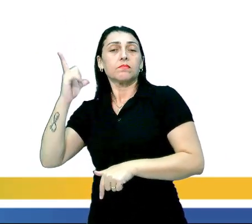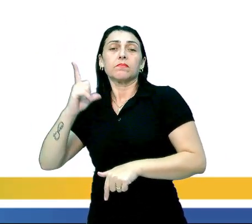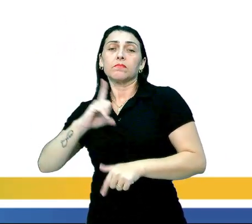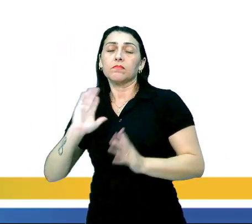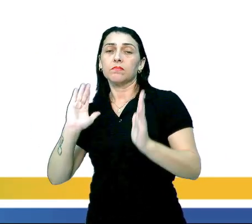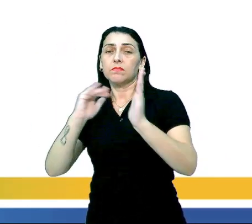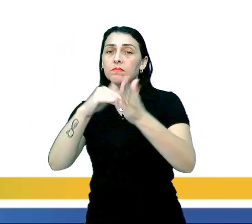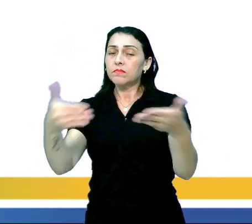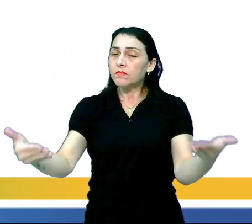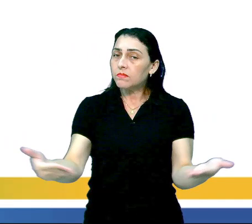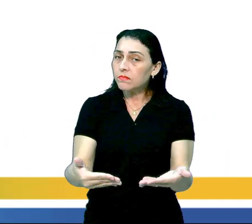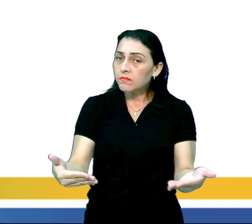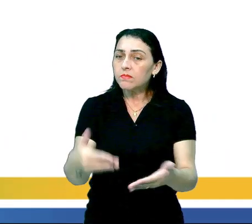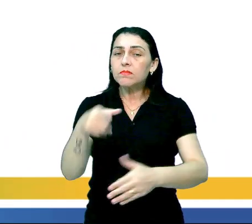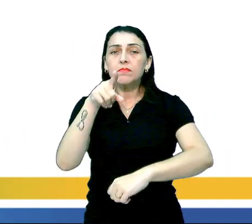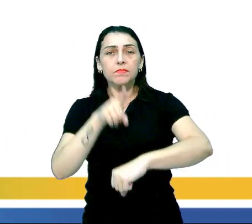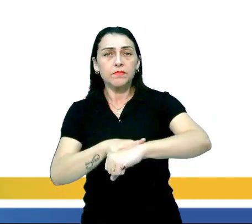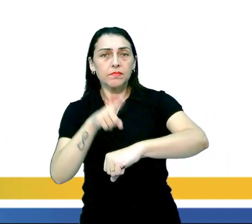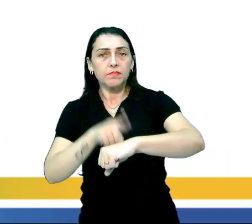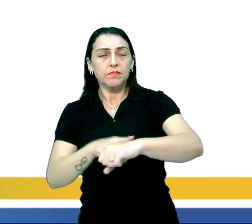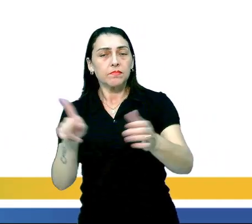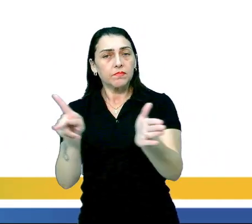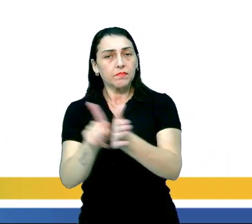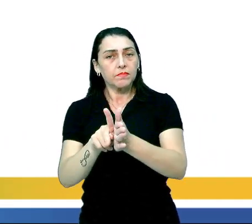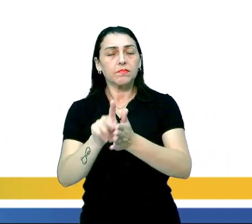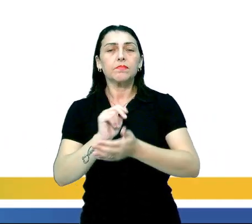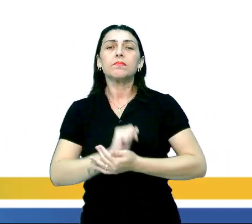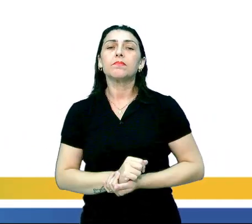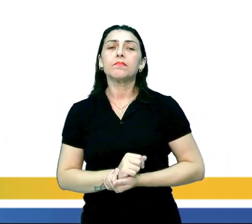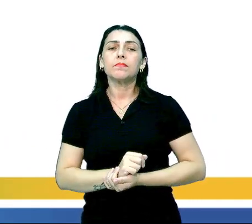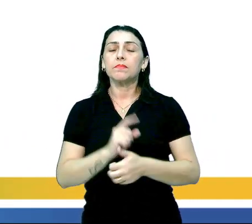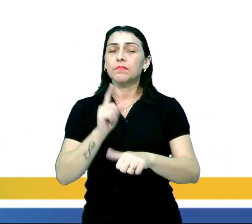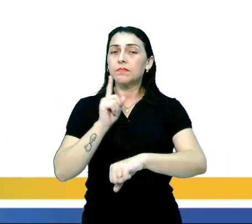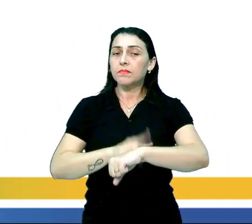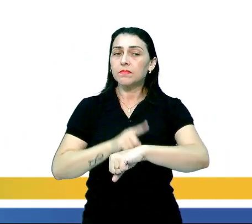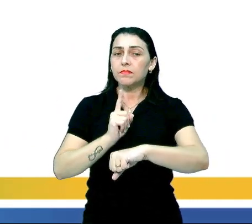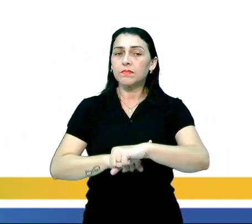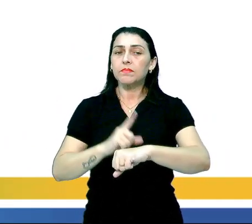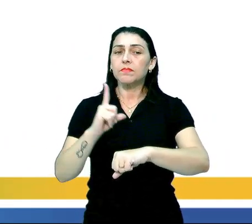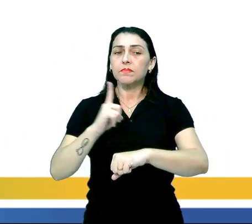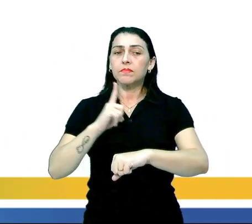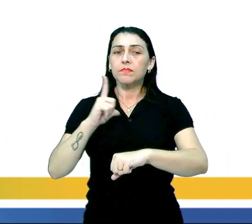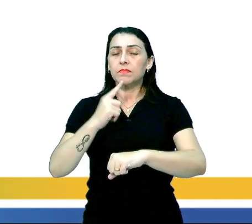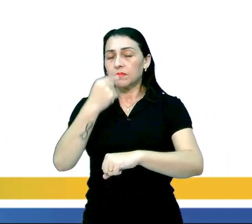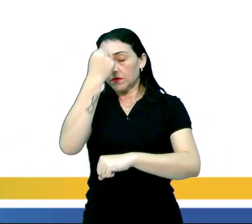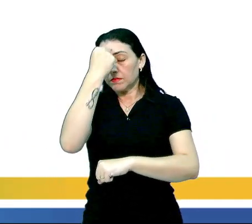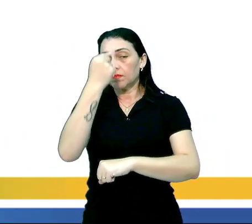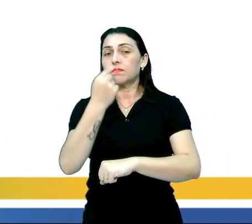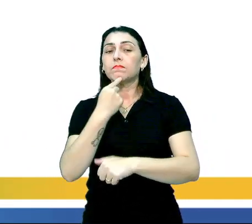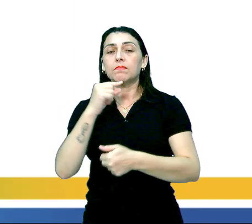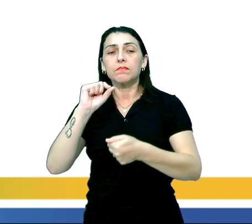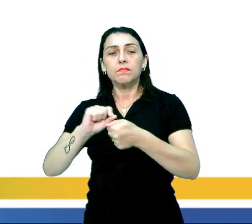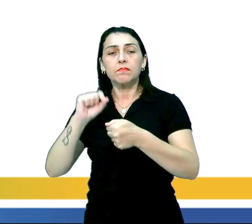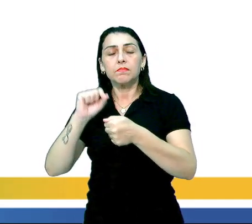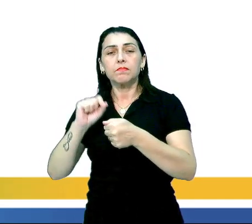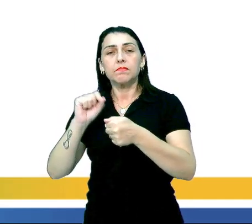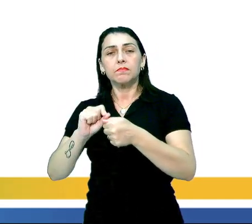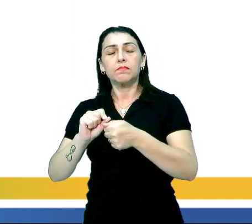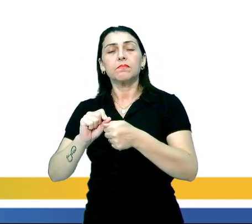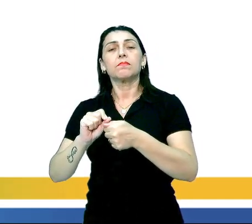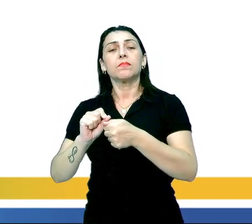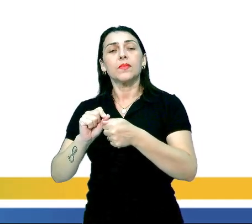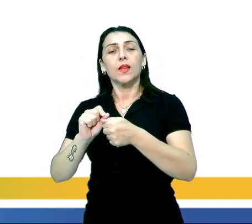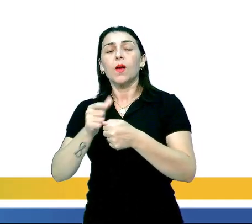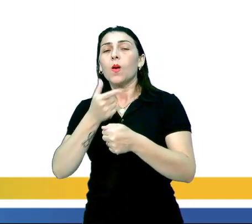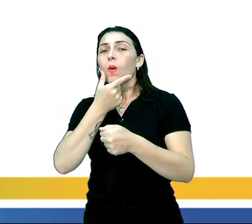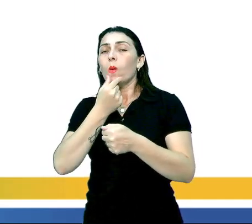apresenta em determinados momentos específicos, né? Então, num primeiro momento, nós temos aí uma imagem, né, fazendo alusão